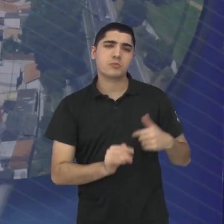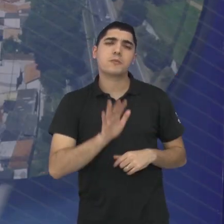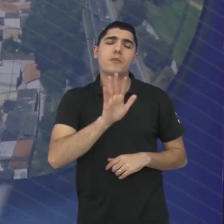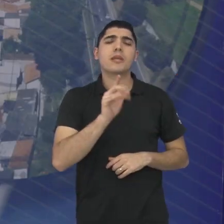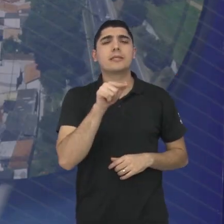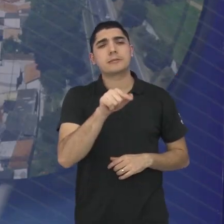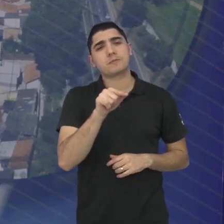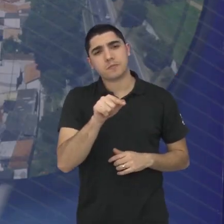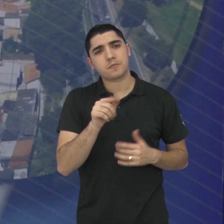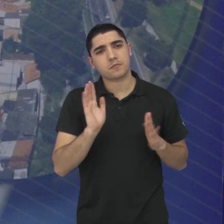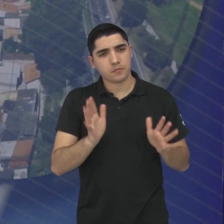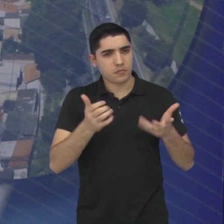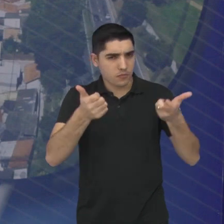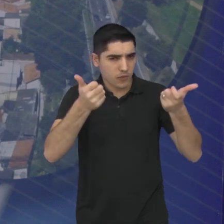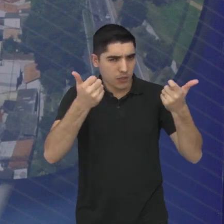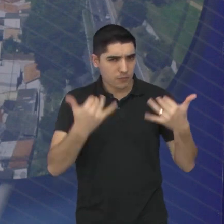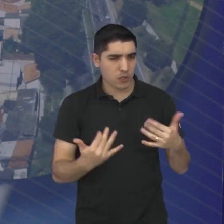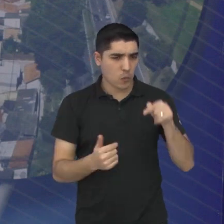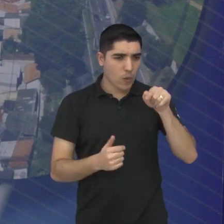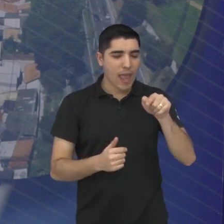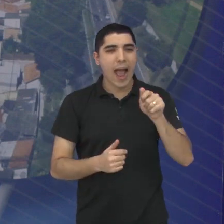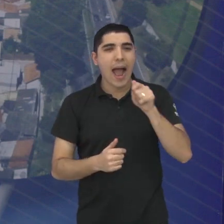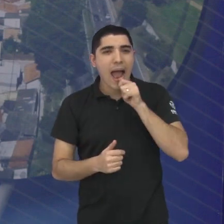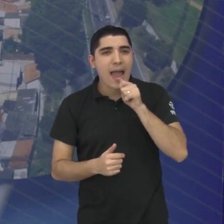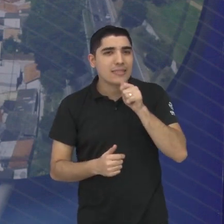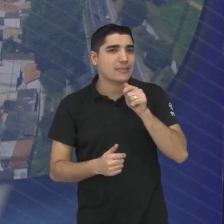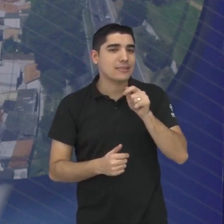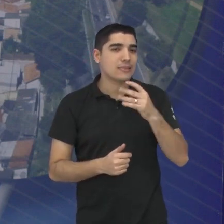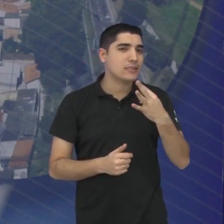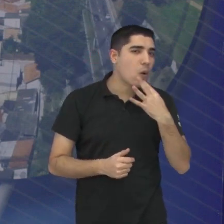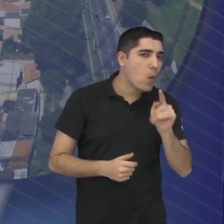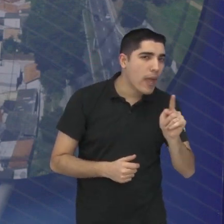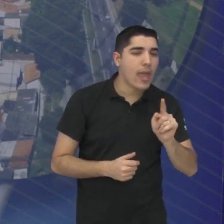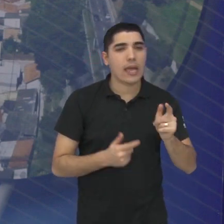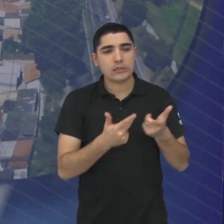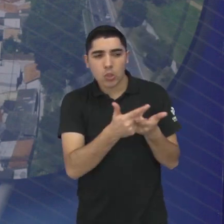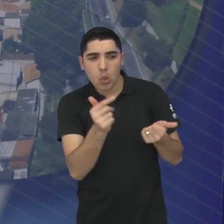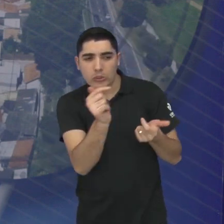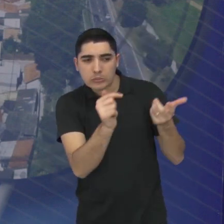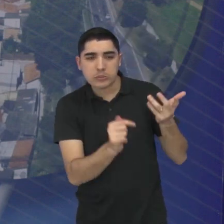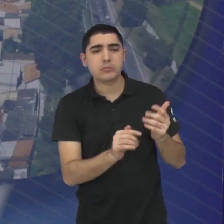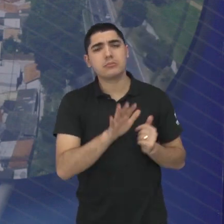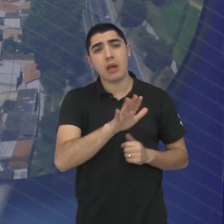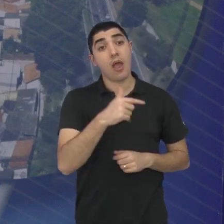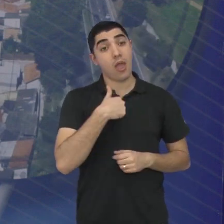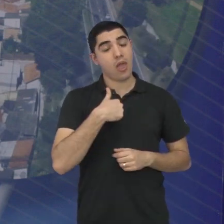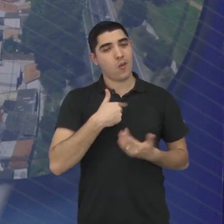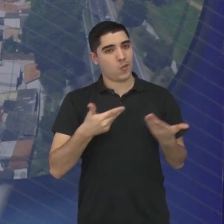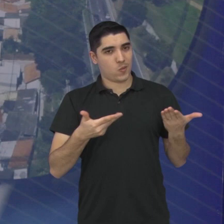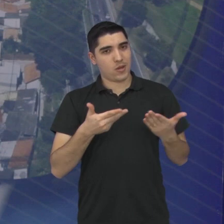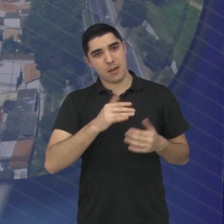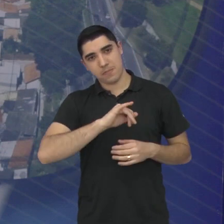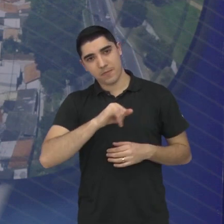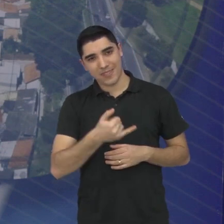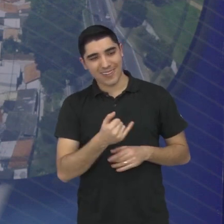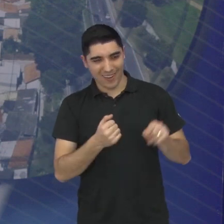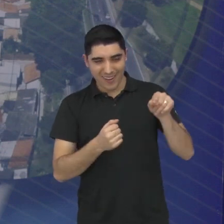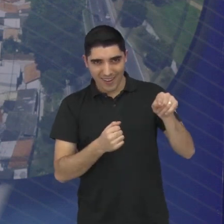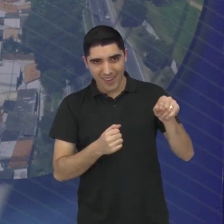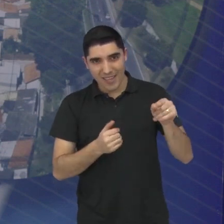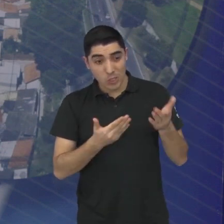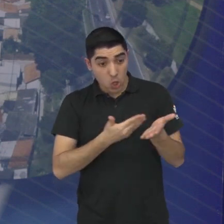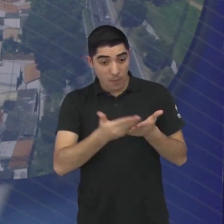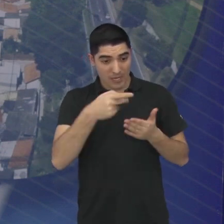gente falou um pouquinho sobre esse desconhecido que muitas pessoas não têm acesso, eu aproveitei